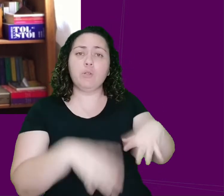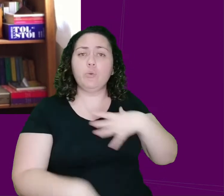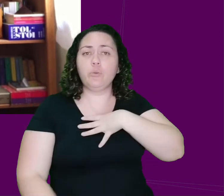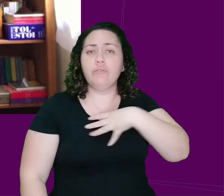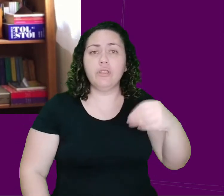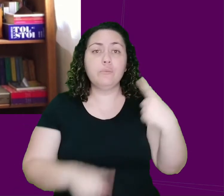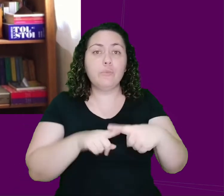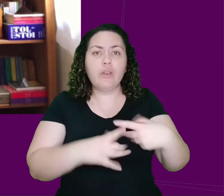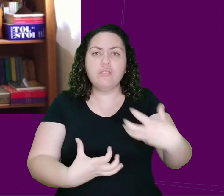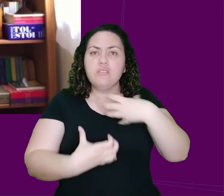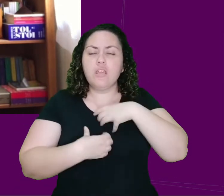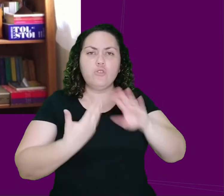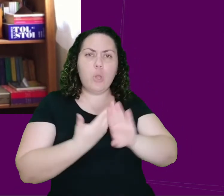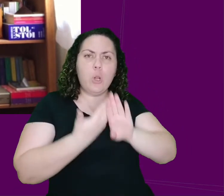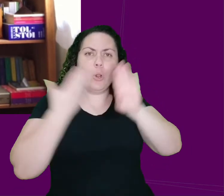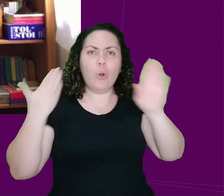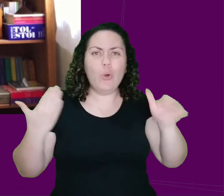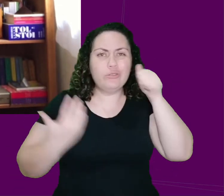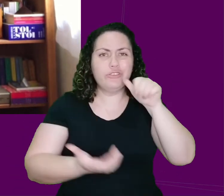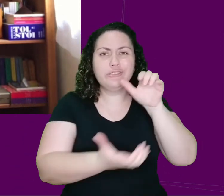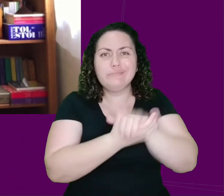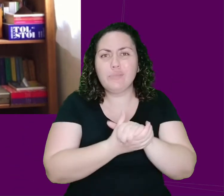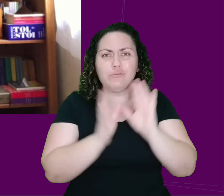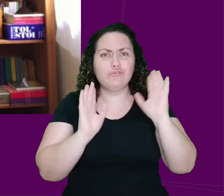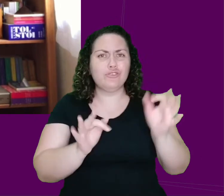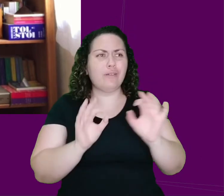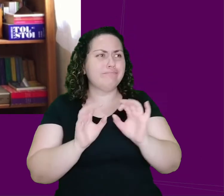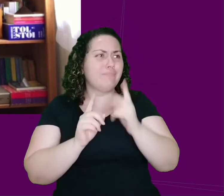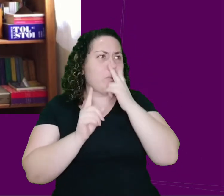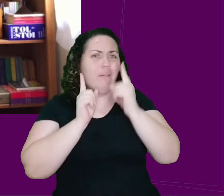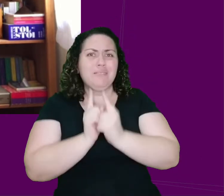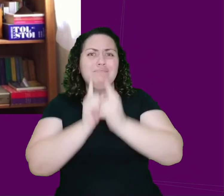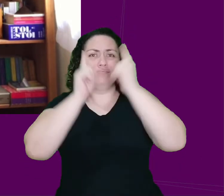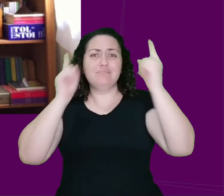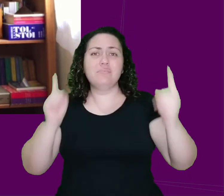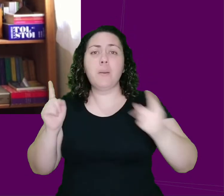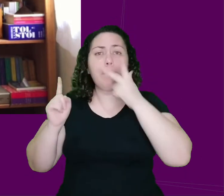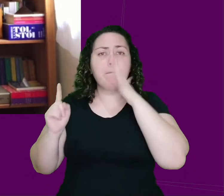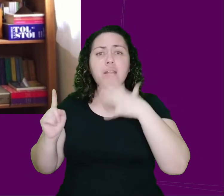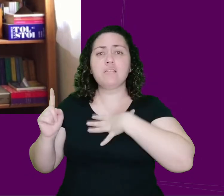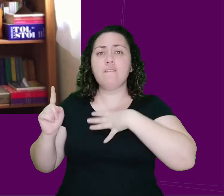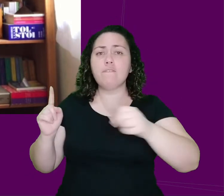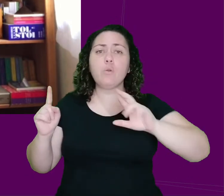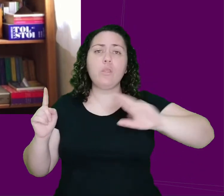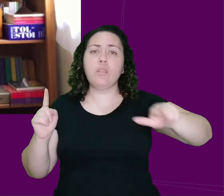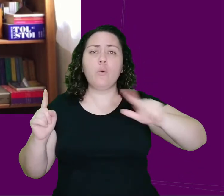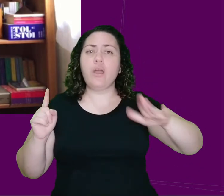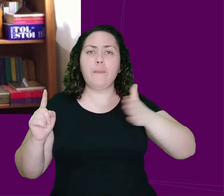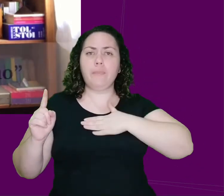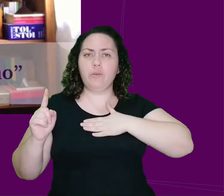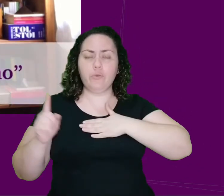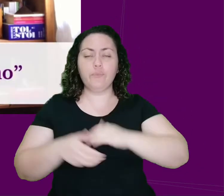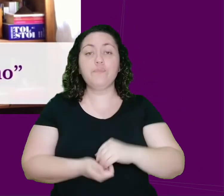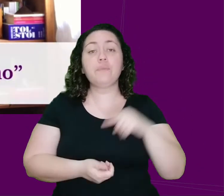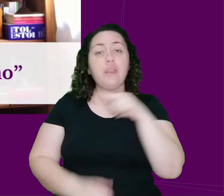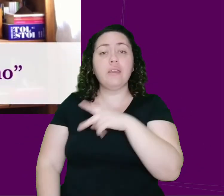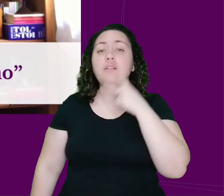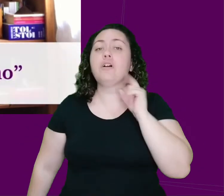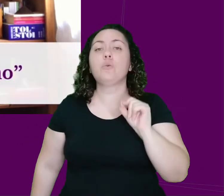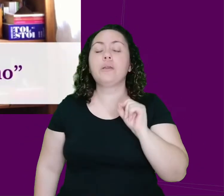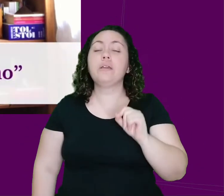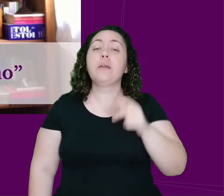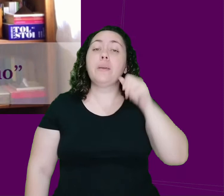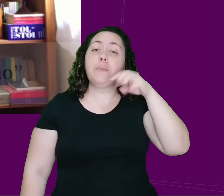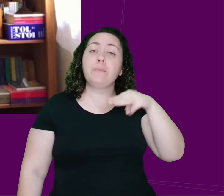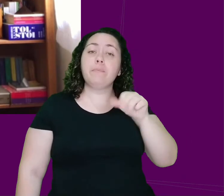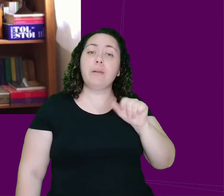tão apartado da esposa, tão separado dela, que é como se a criança não fosse dele. Ele diz: Madalena tinha tido